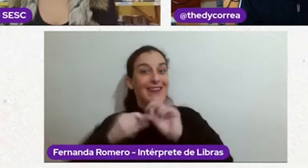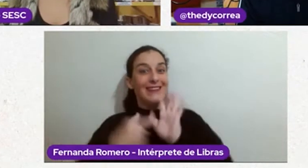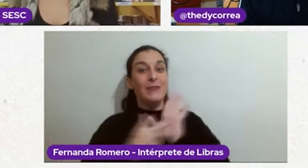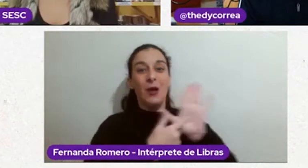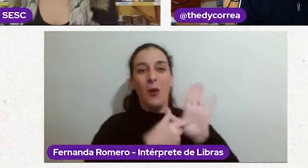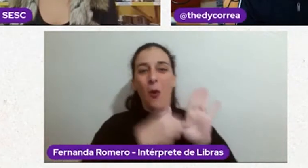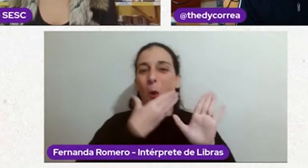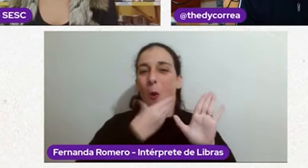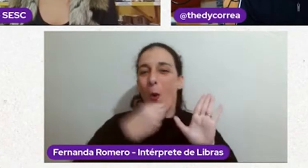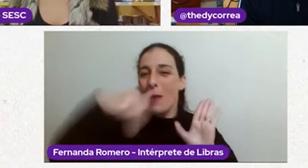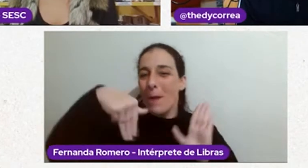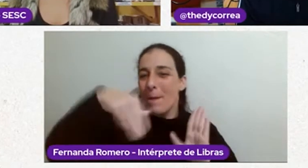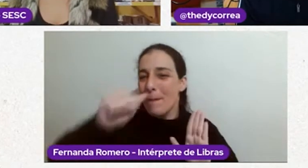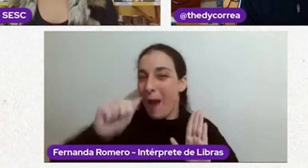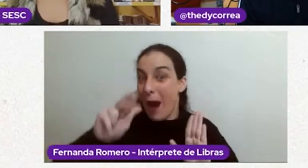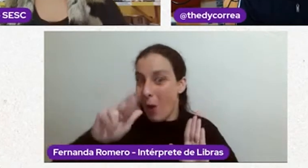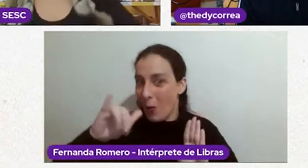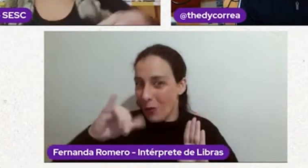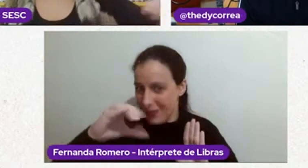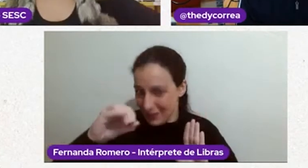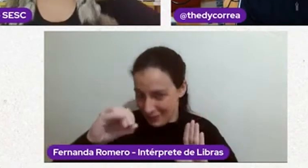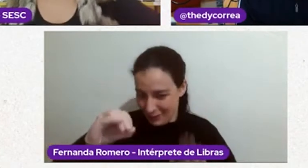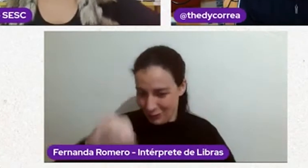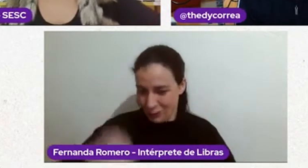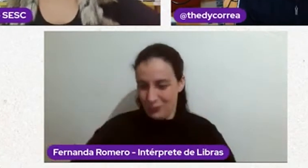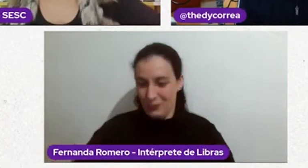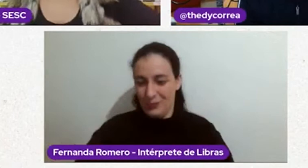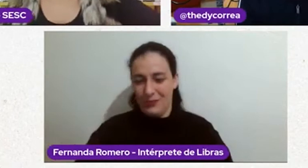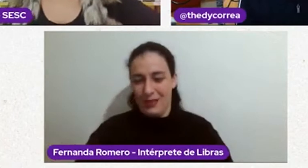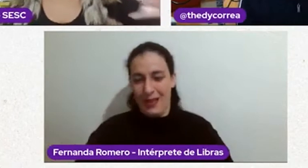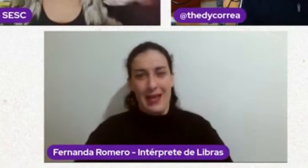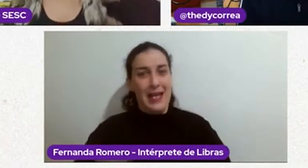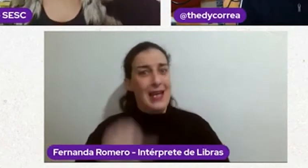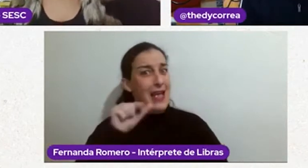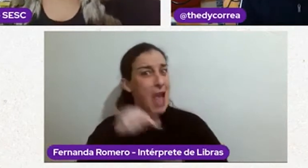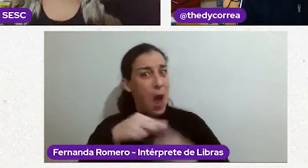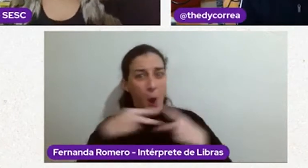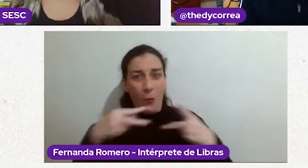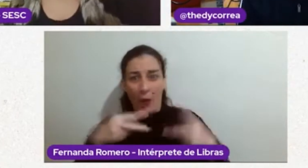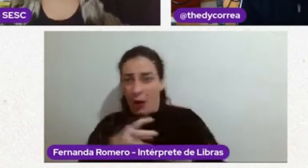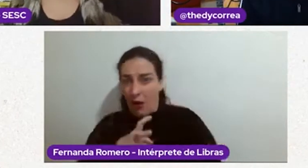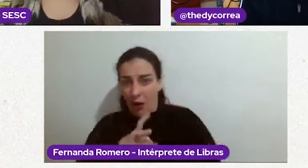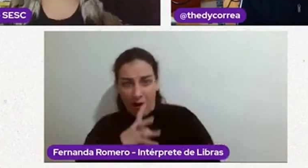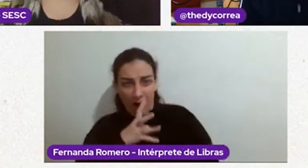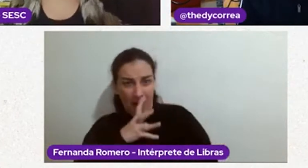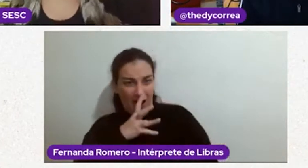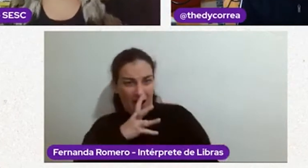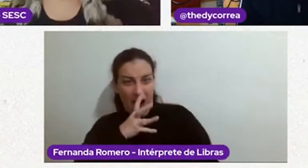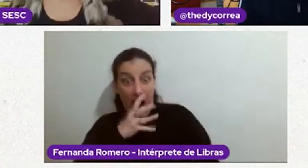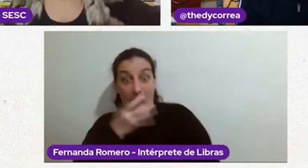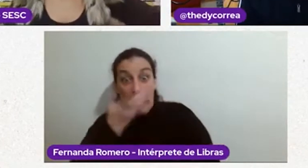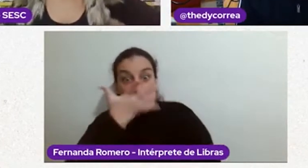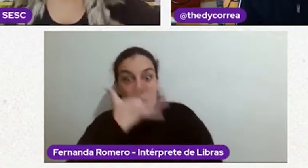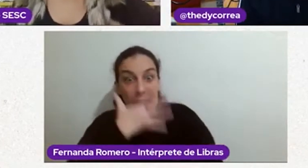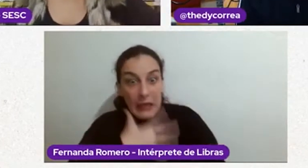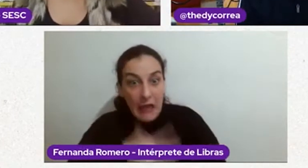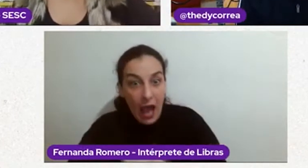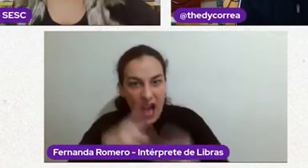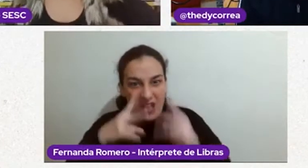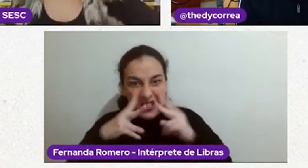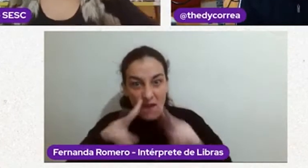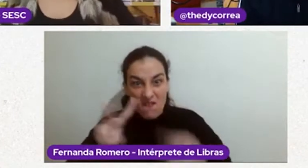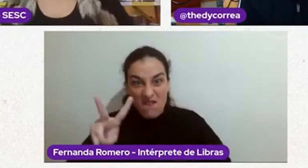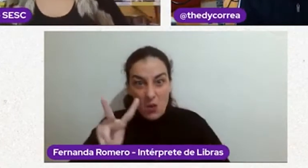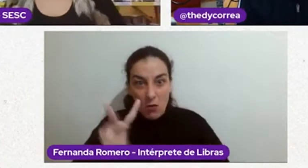Souza. E eu sou super... coisa fora de série a reação das crianças em relação